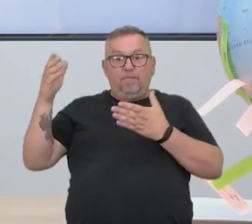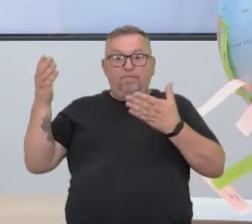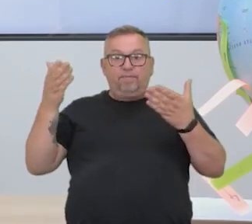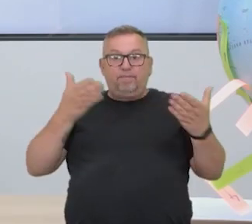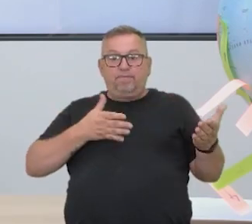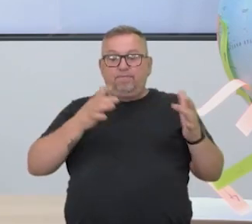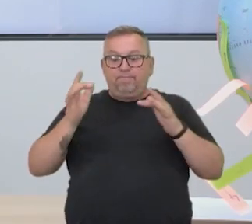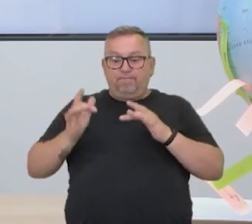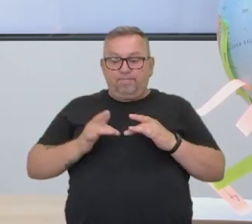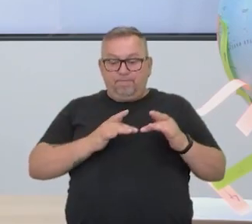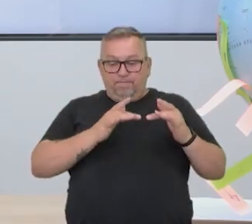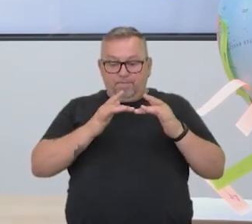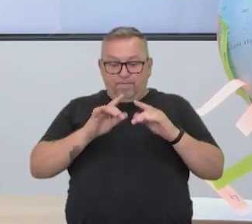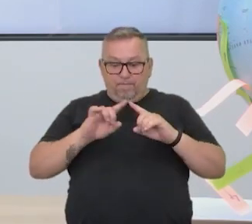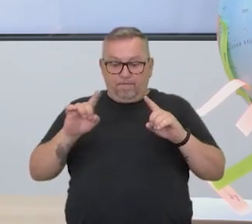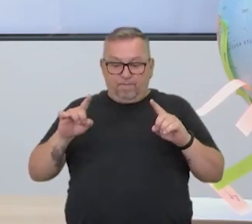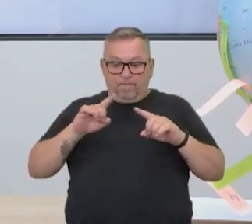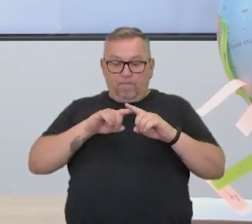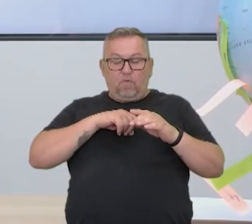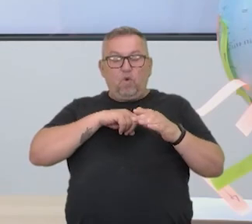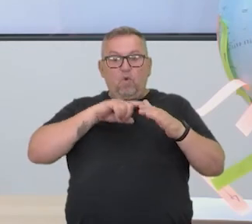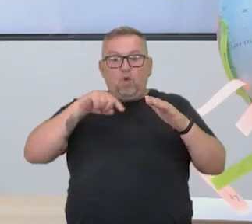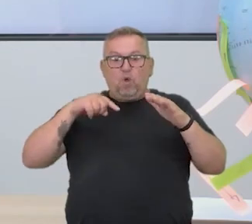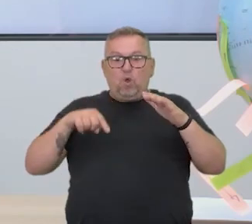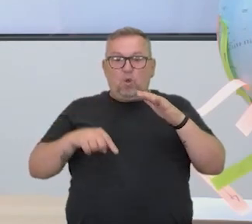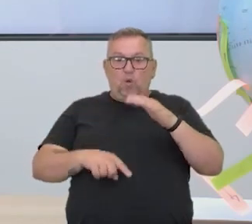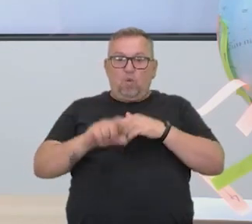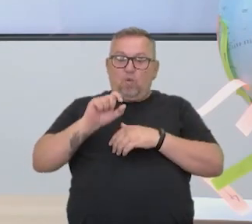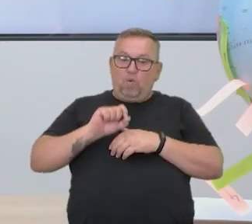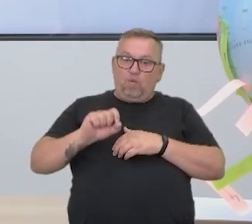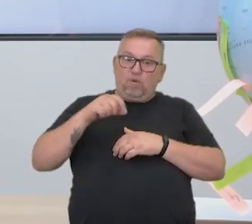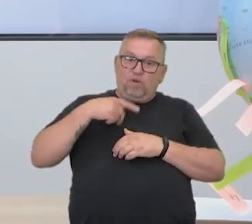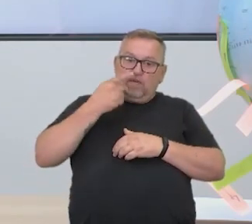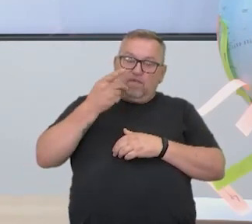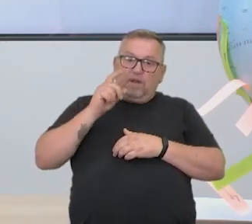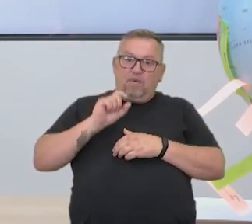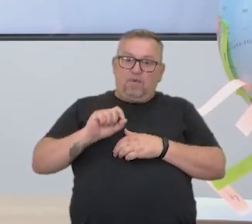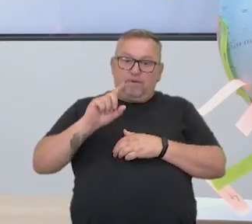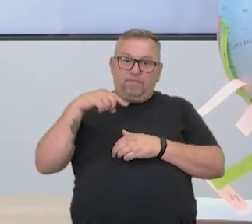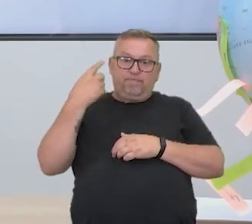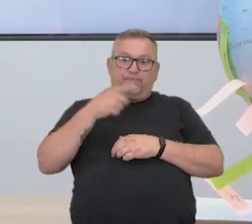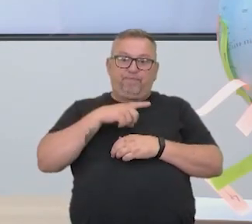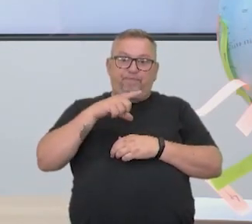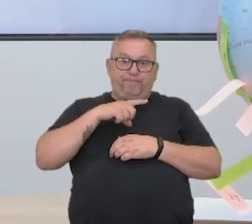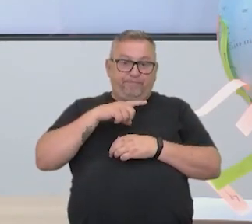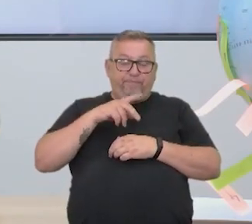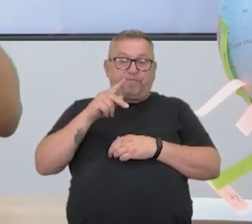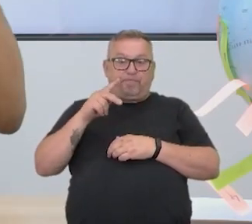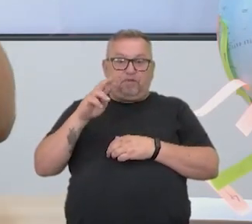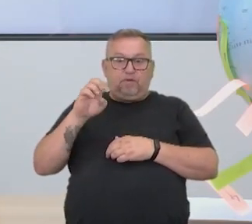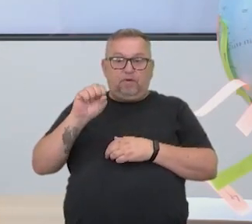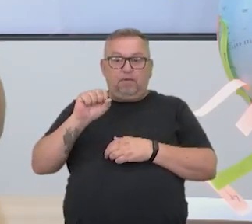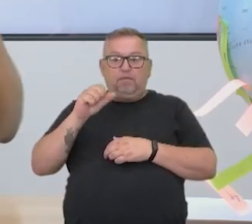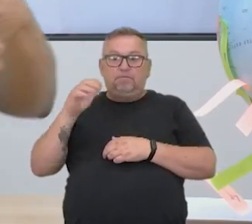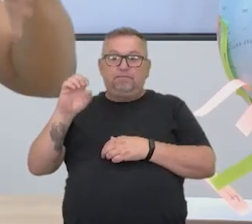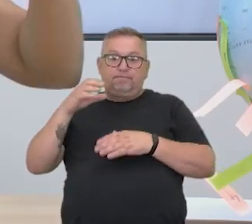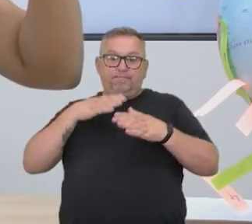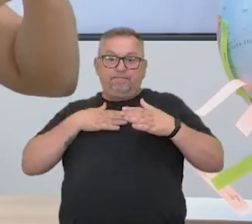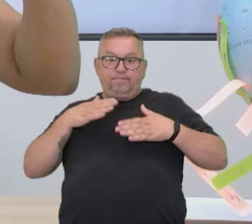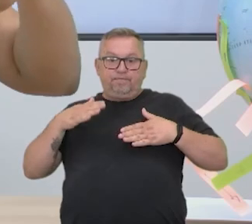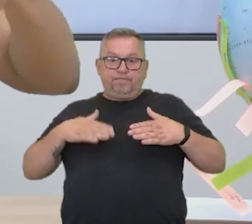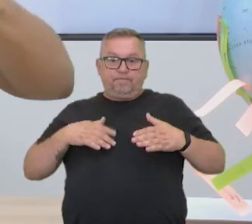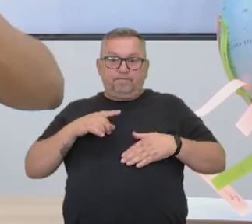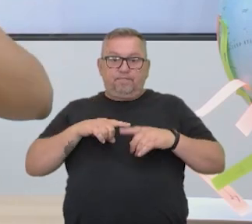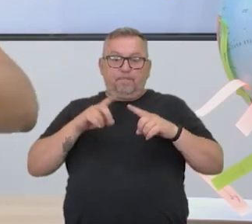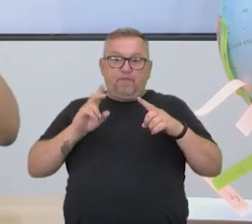essa relação para as profundezas. Então, o que eu quero dizer com isso? Que a gente está com uma pressão no nosso corpo, e aí